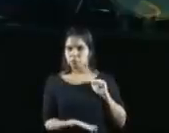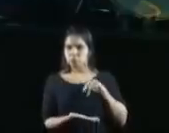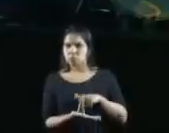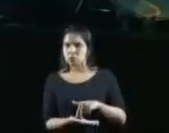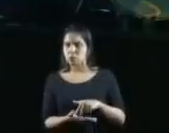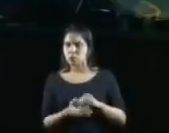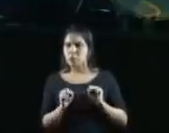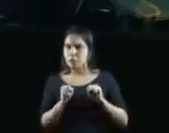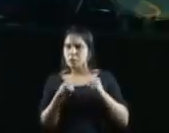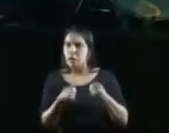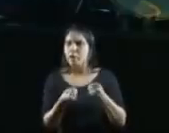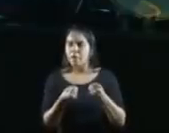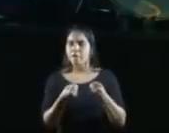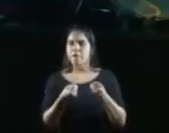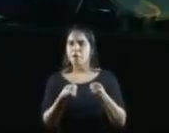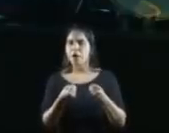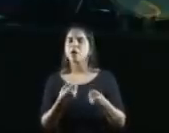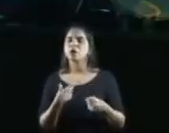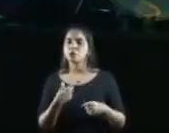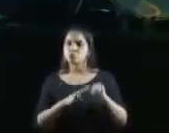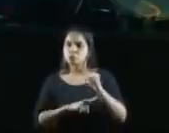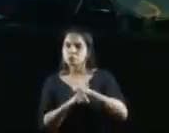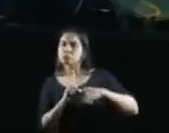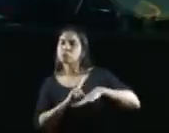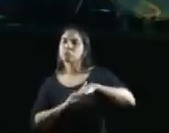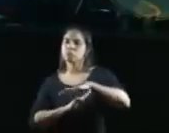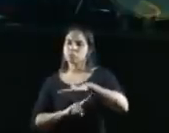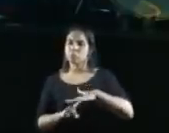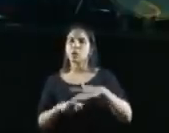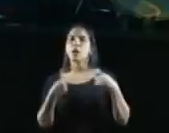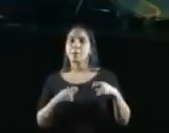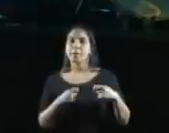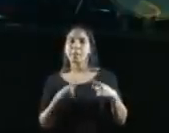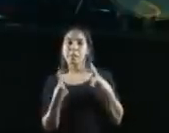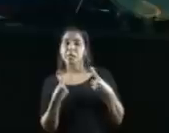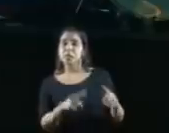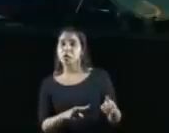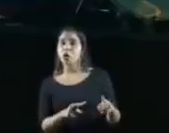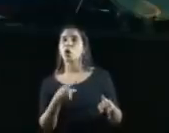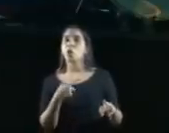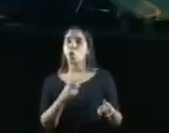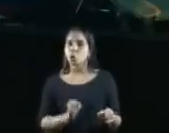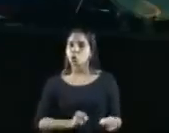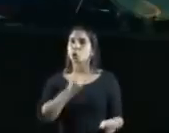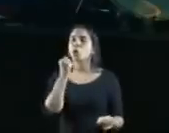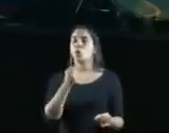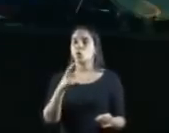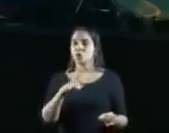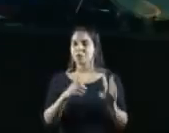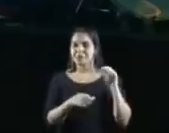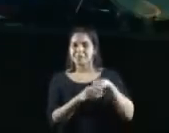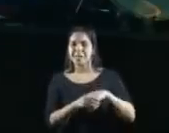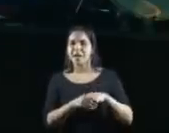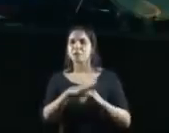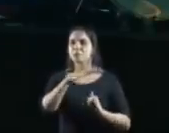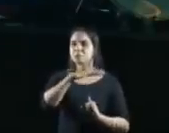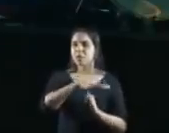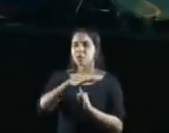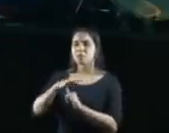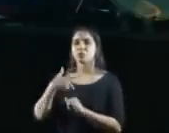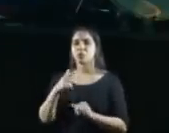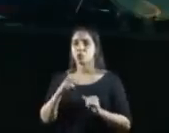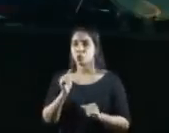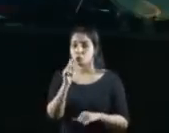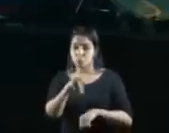que defendem a civilização têm que se opor à barbárie que se institucionaliza em muitos países do mundo.